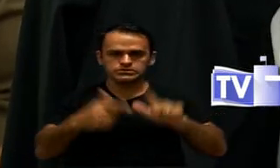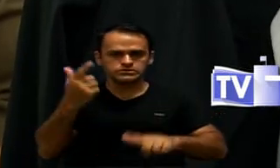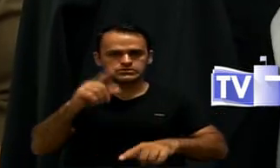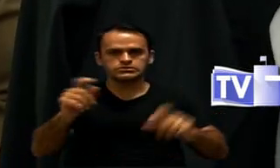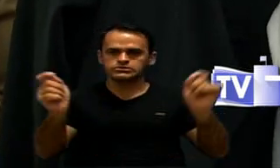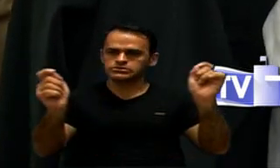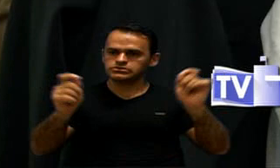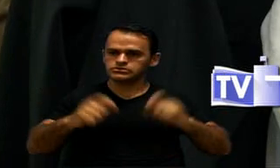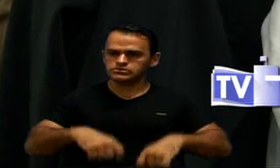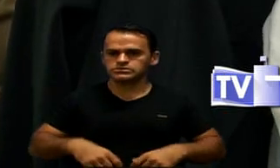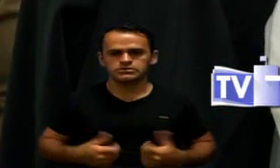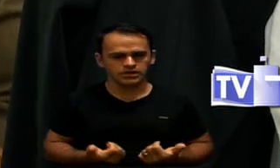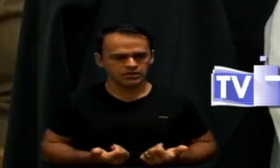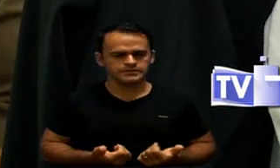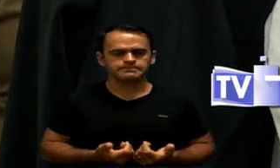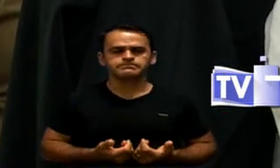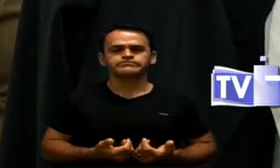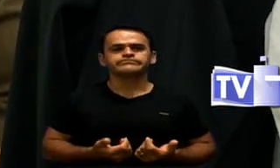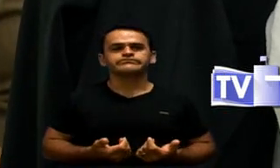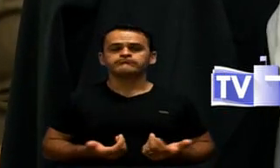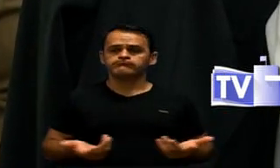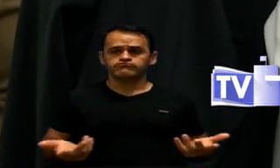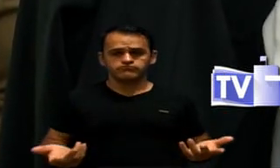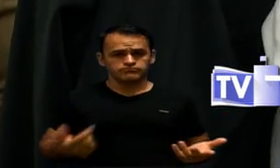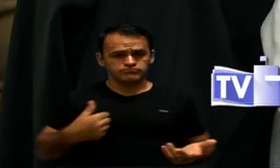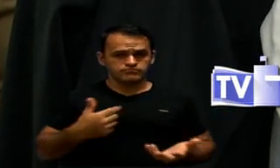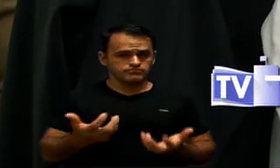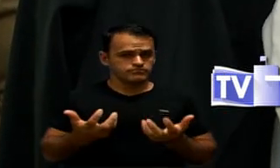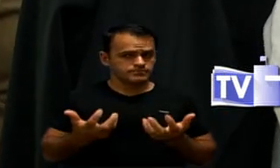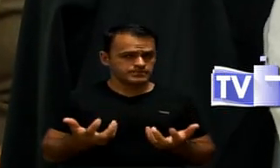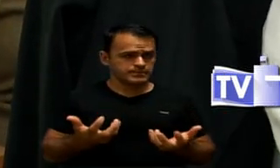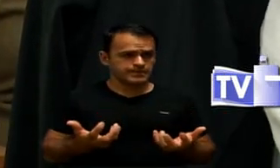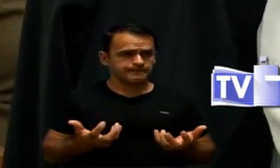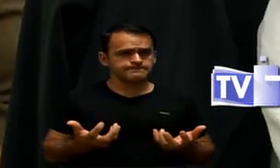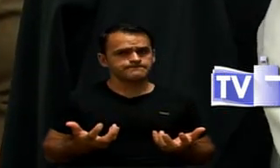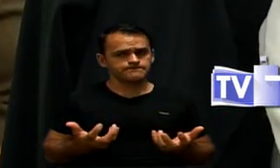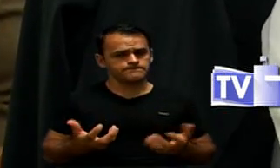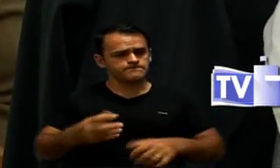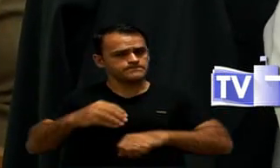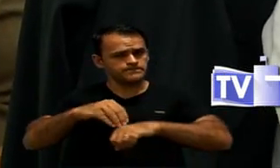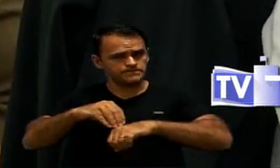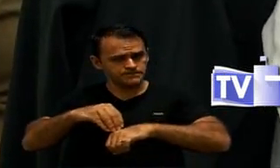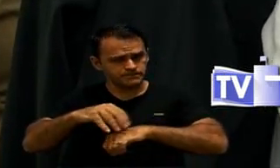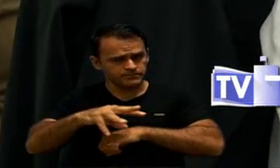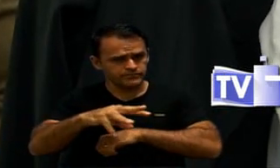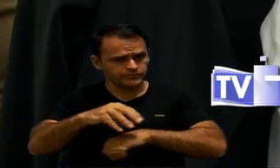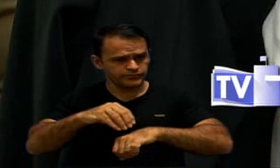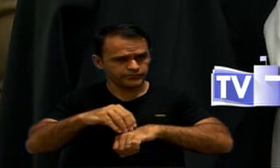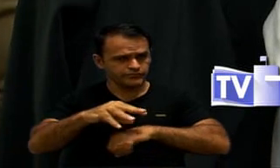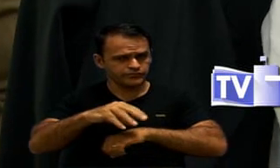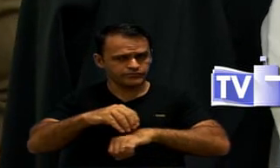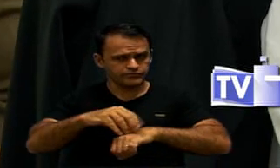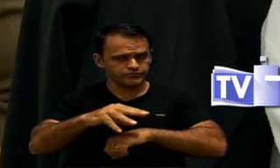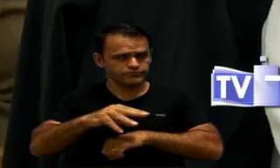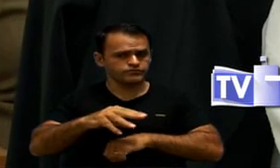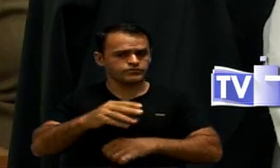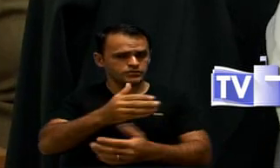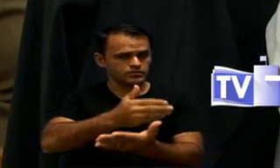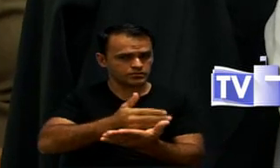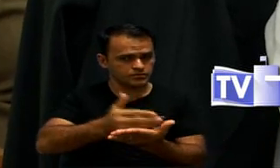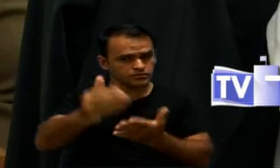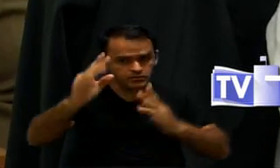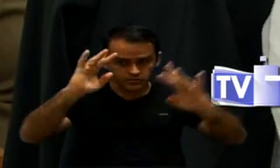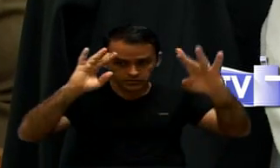de lutar para que as coisas aconteçam. Então, eu queria fazer essa proposta de a gente começar a pensar nisso